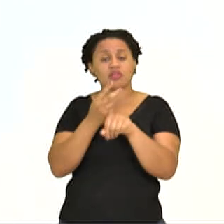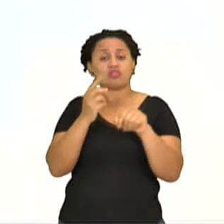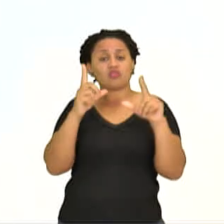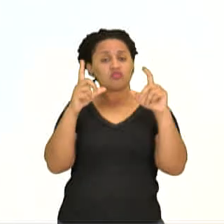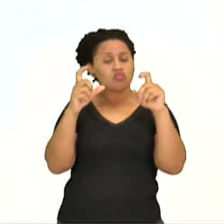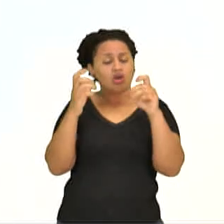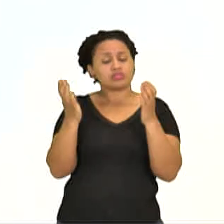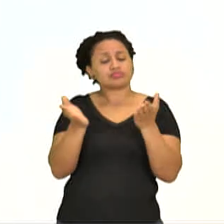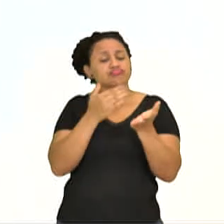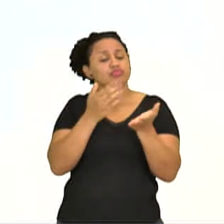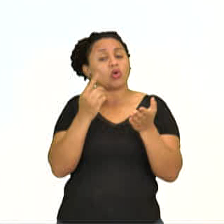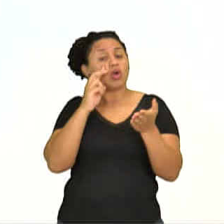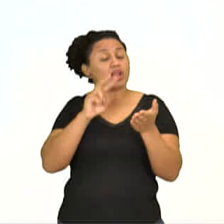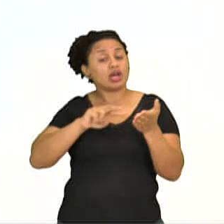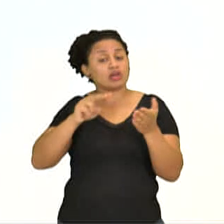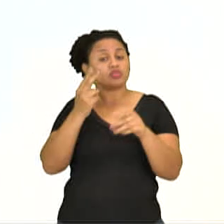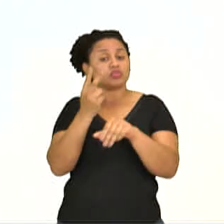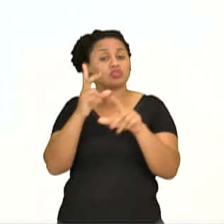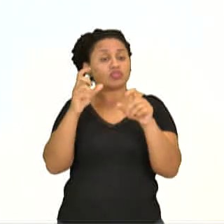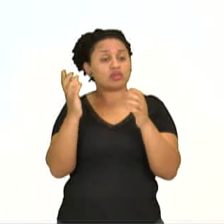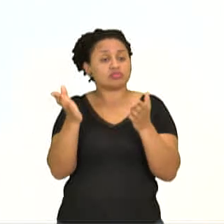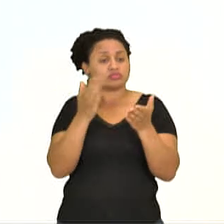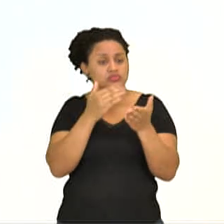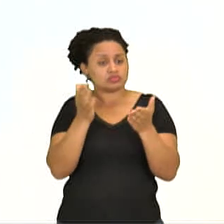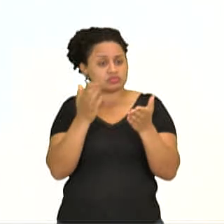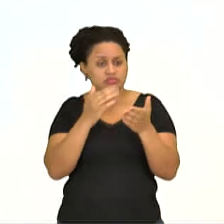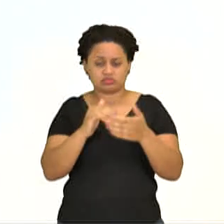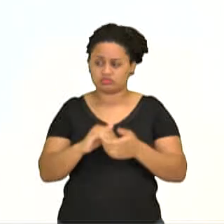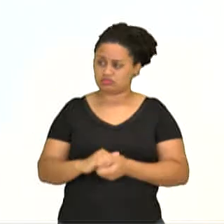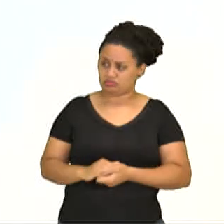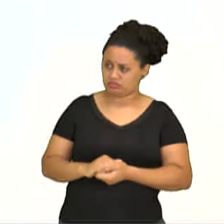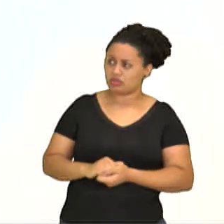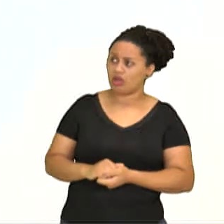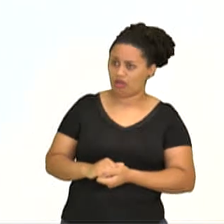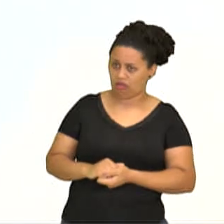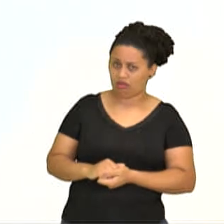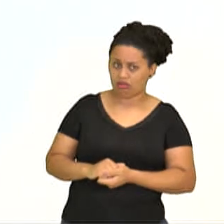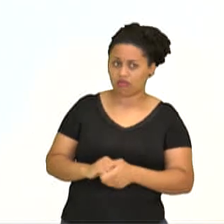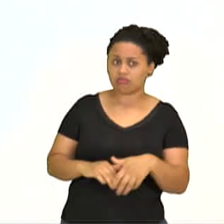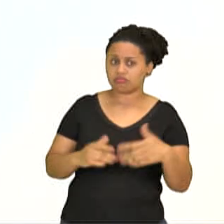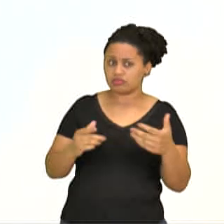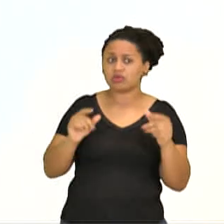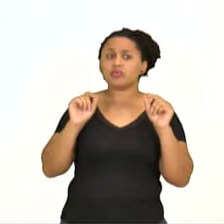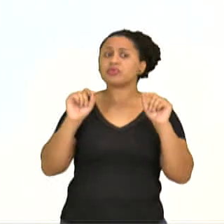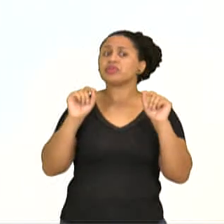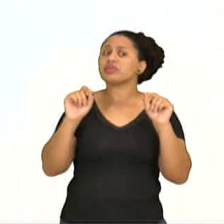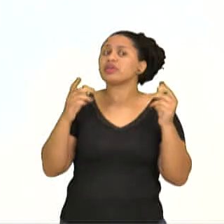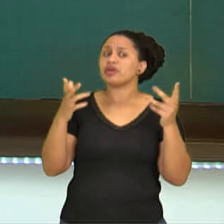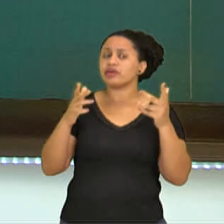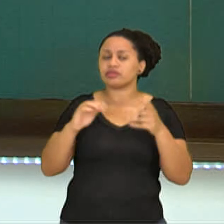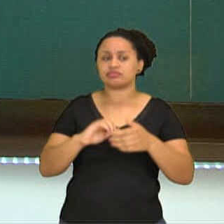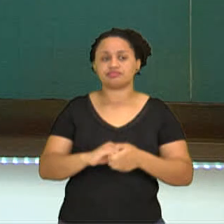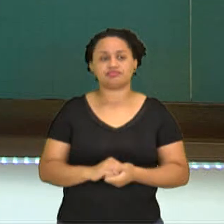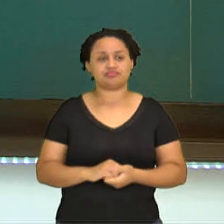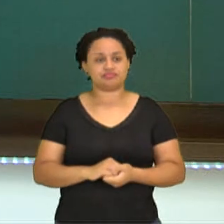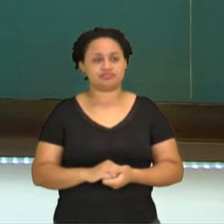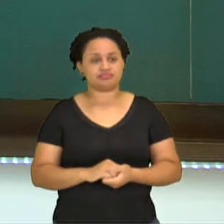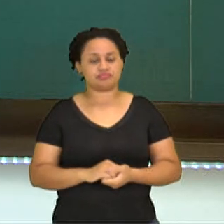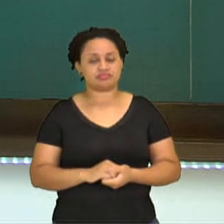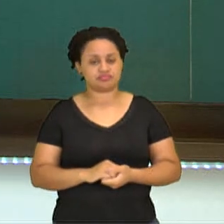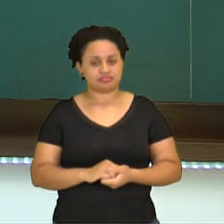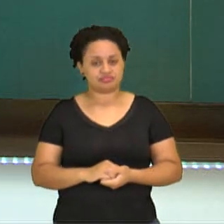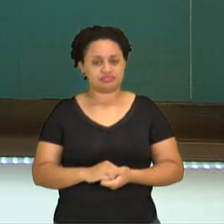álbum de fotos. A foto álbum. What is that? O que é isso? It's